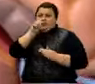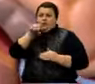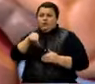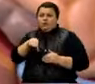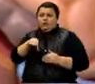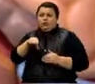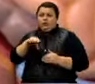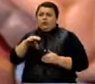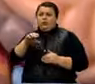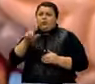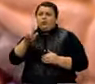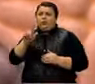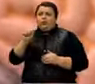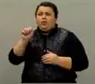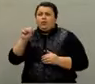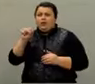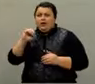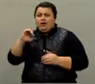pulmões, então,